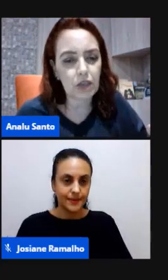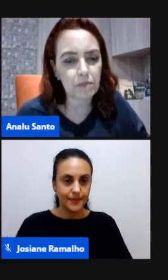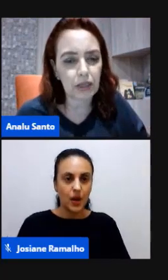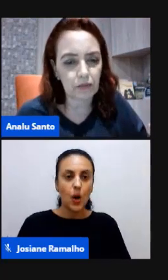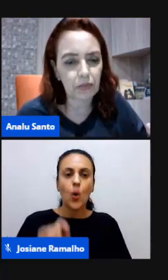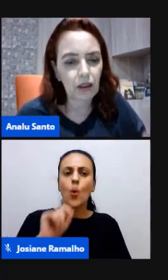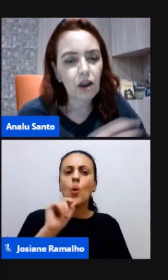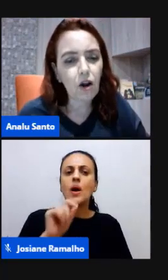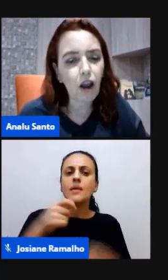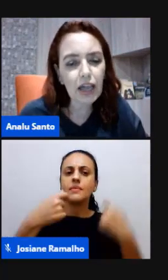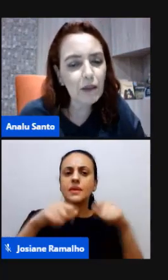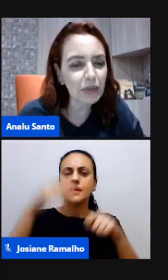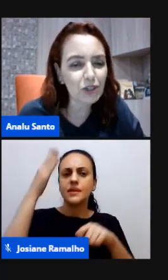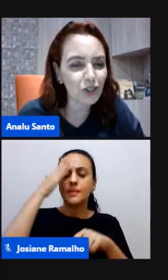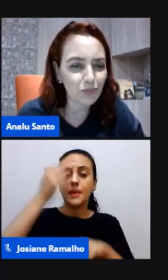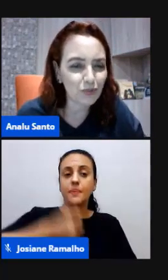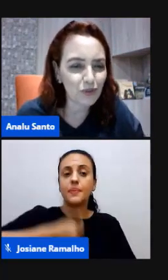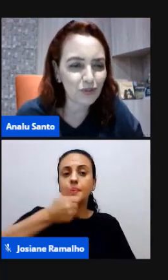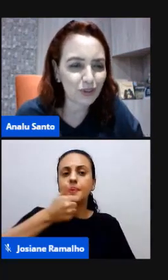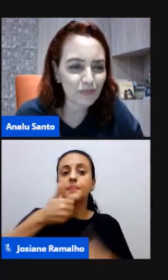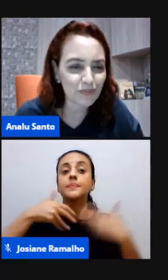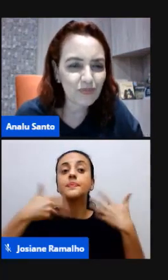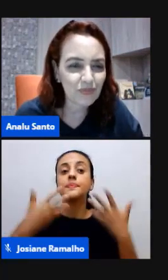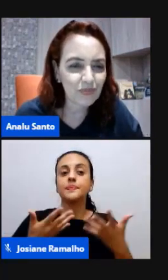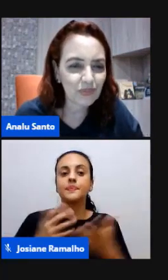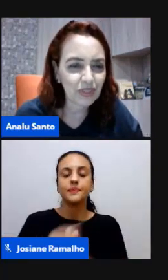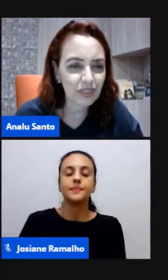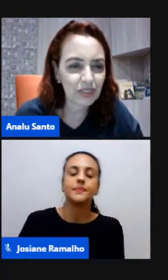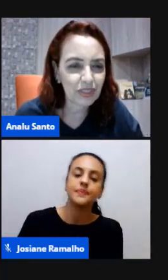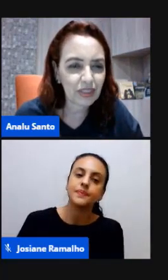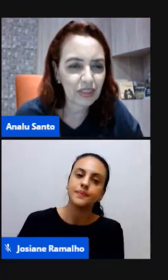primeiro saber? Coloca lá para a gente, por favor.